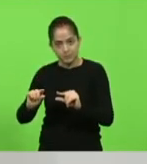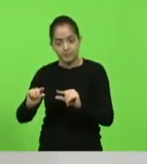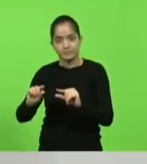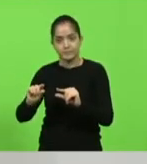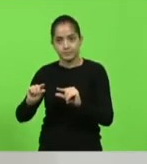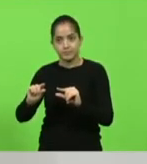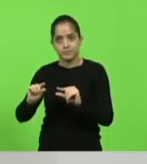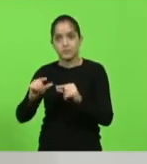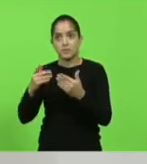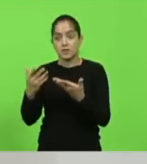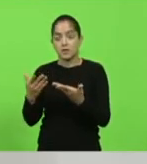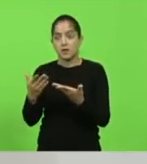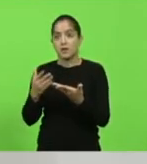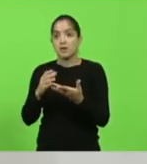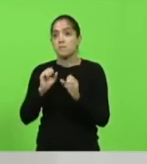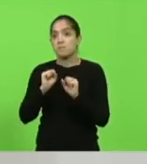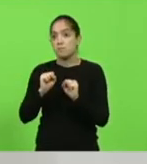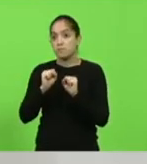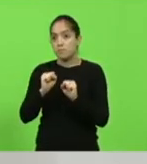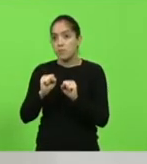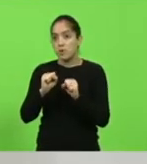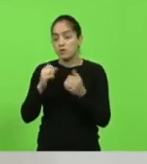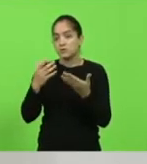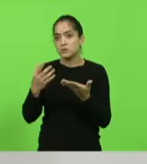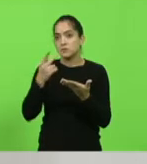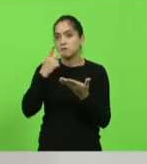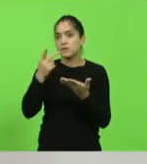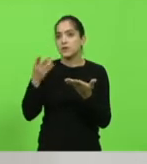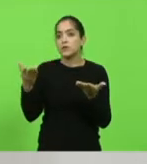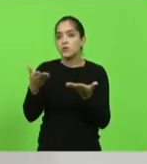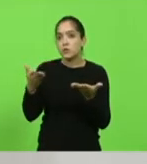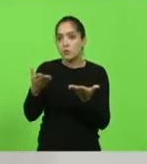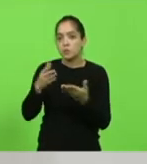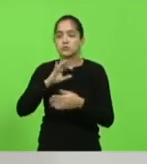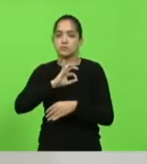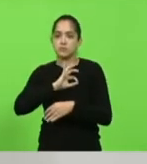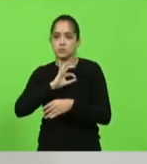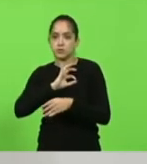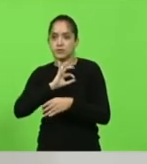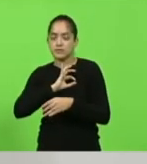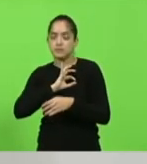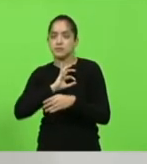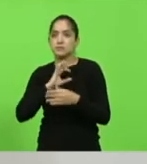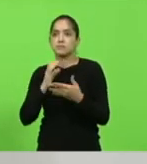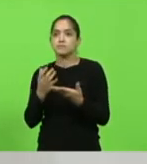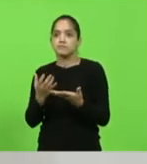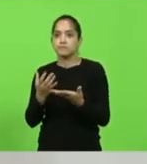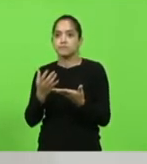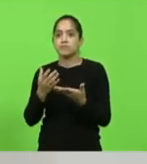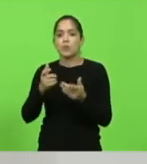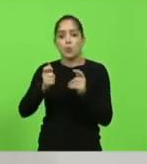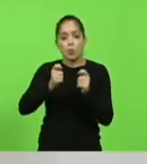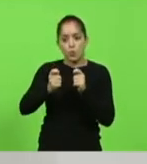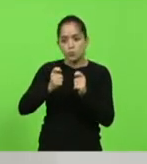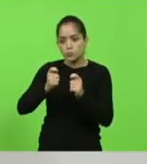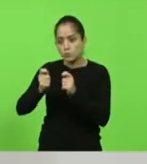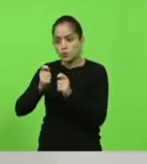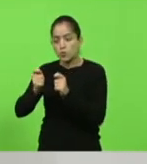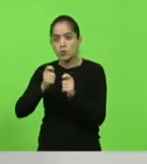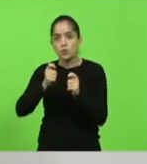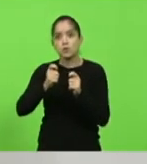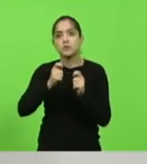Catarina e posse pode-se dizer que o a polícia tem o controle da